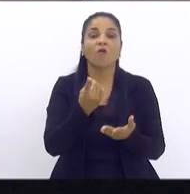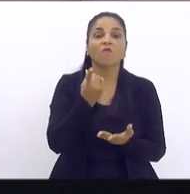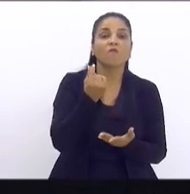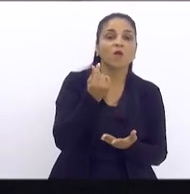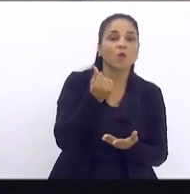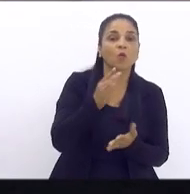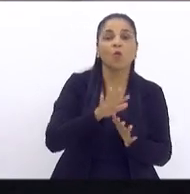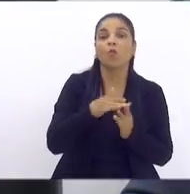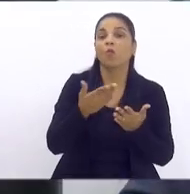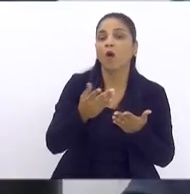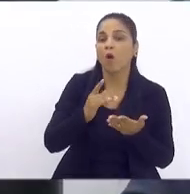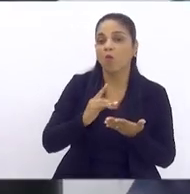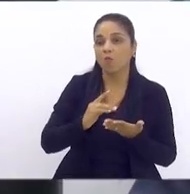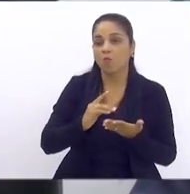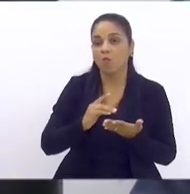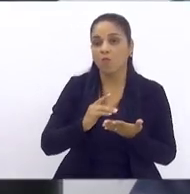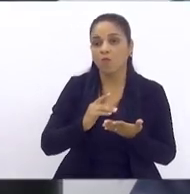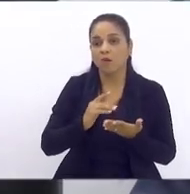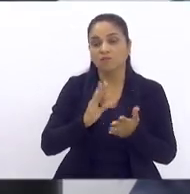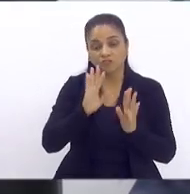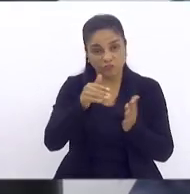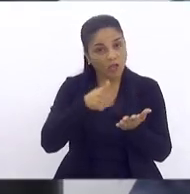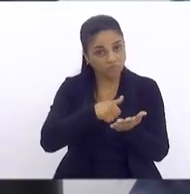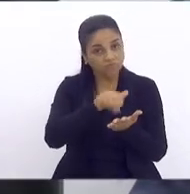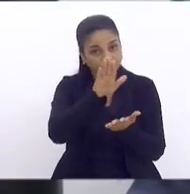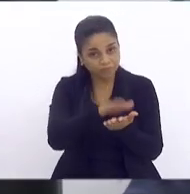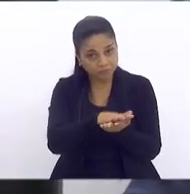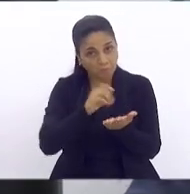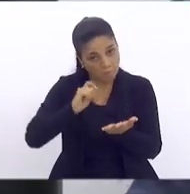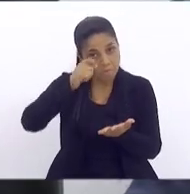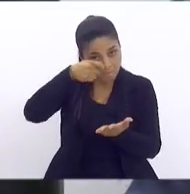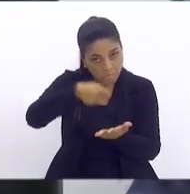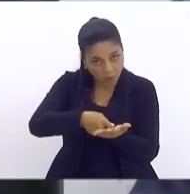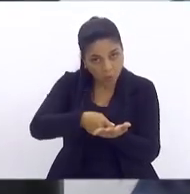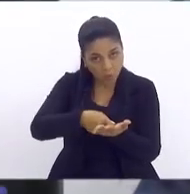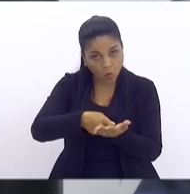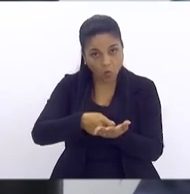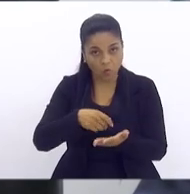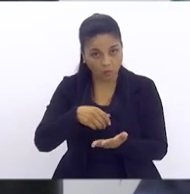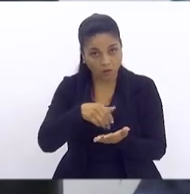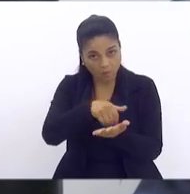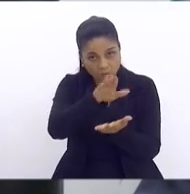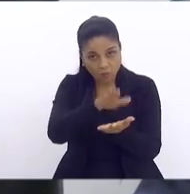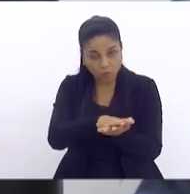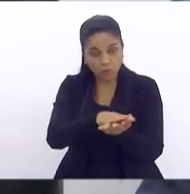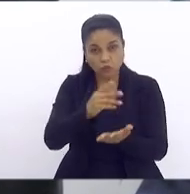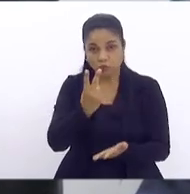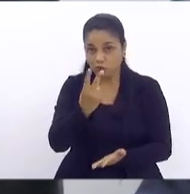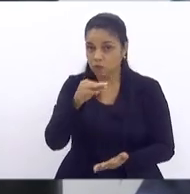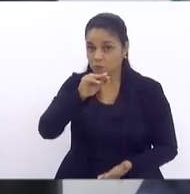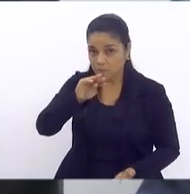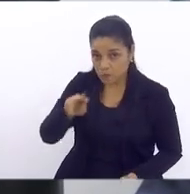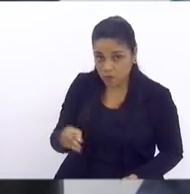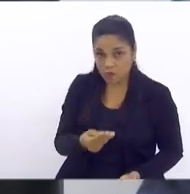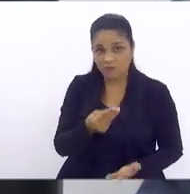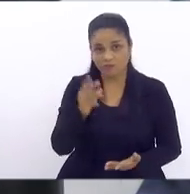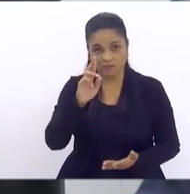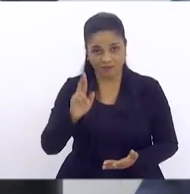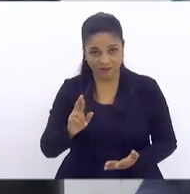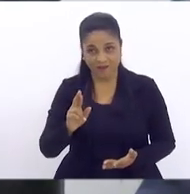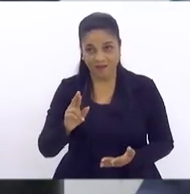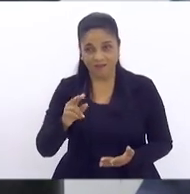multa. E a multa já tinha sido dada. Eu quero saber se foi paga essa multa de 2 milhões de reais pela CSN, porque nós queremos fazer